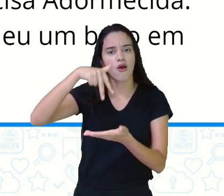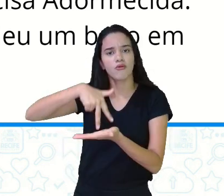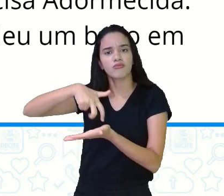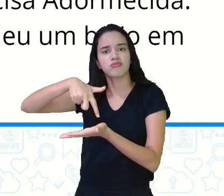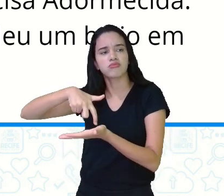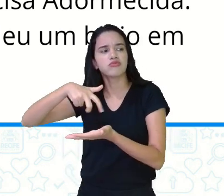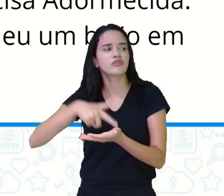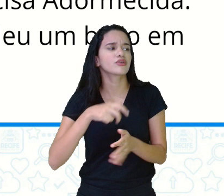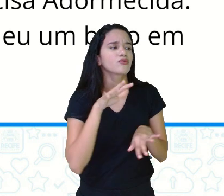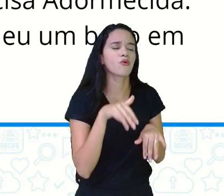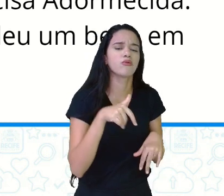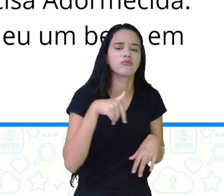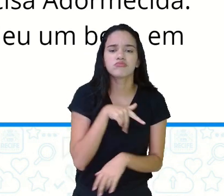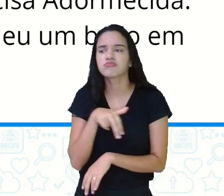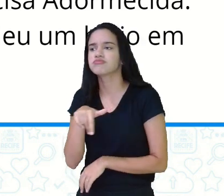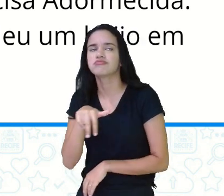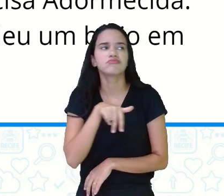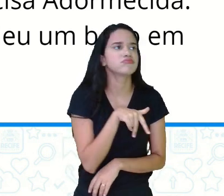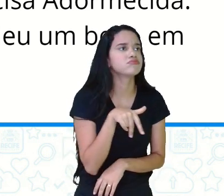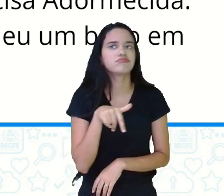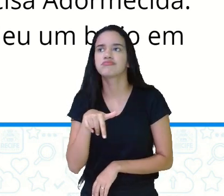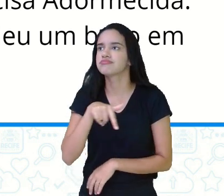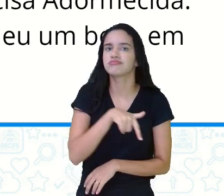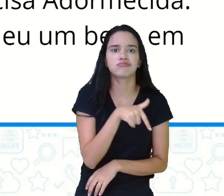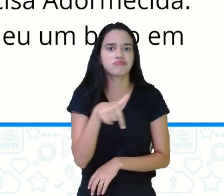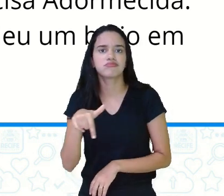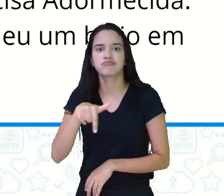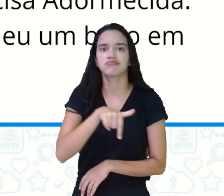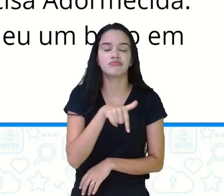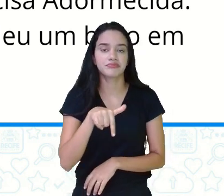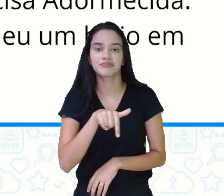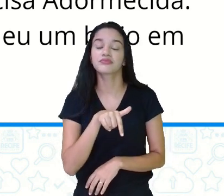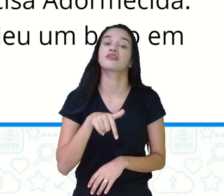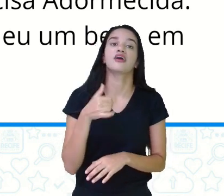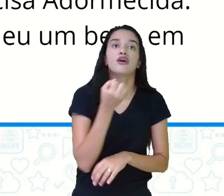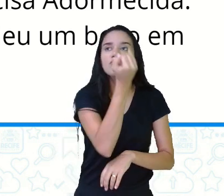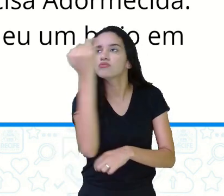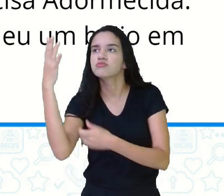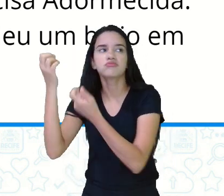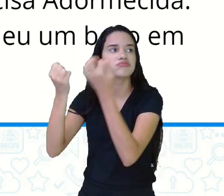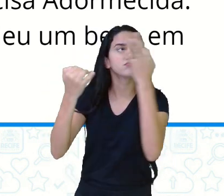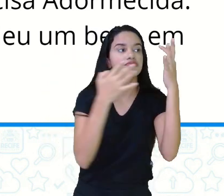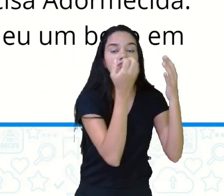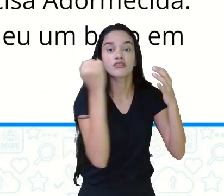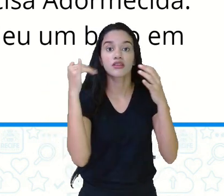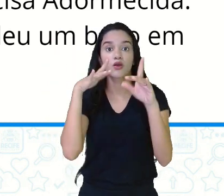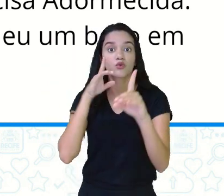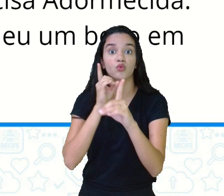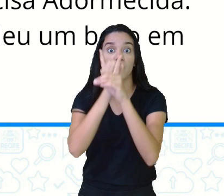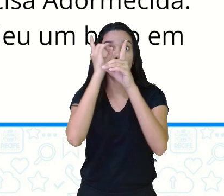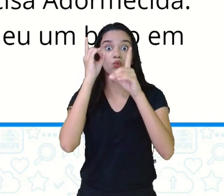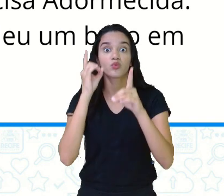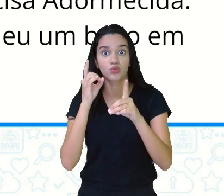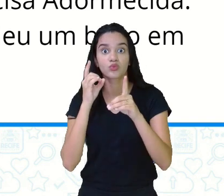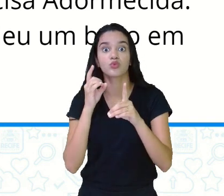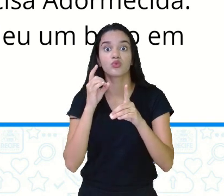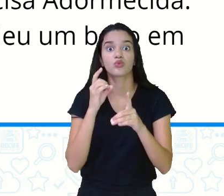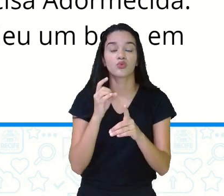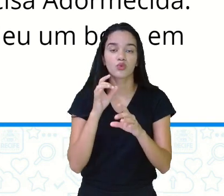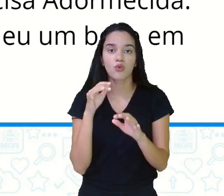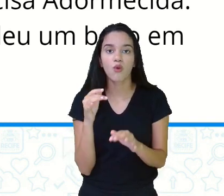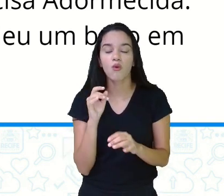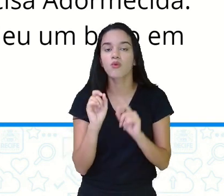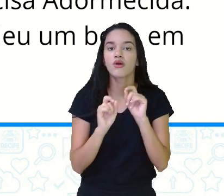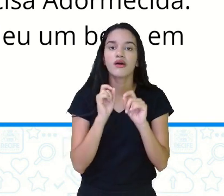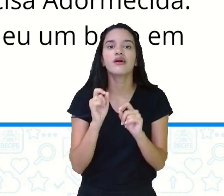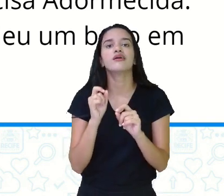e horas, embrenhando-se cada vez mais na floresta, até que se deparou com a sacisa